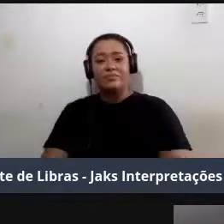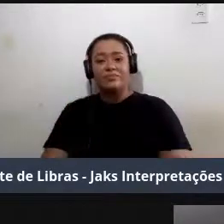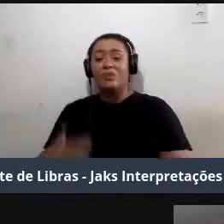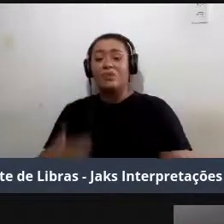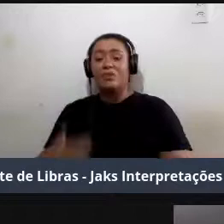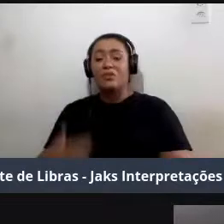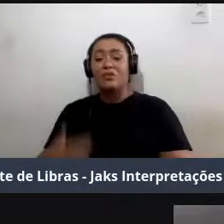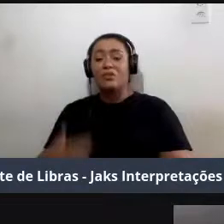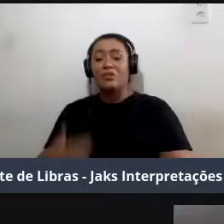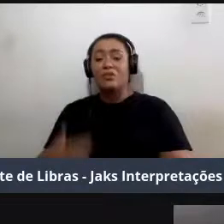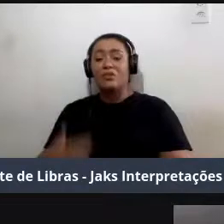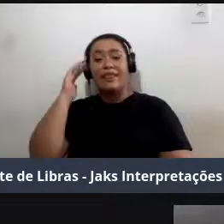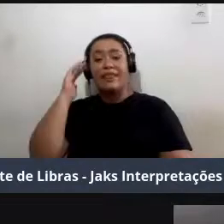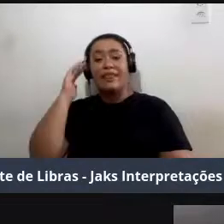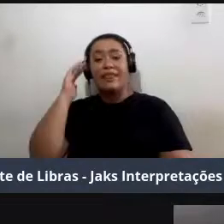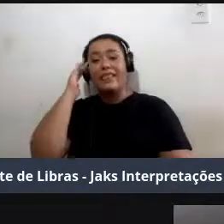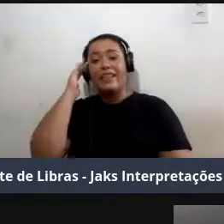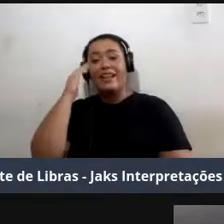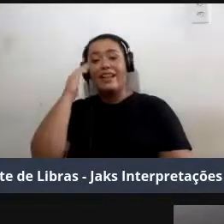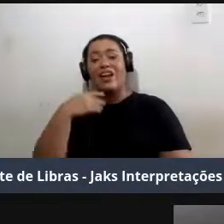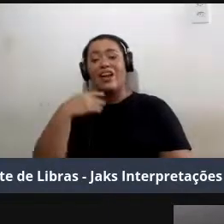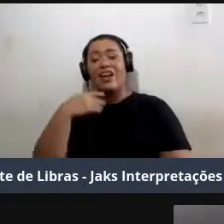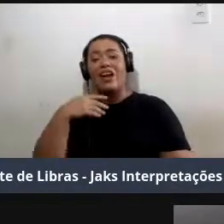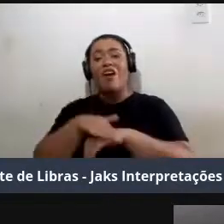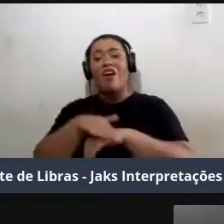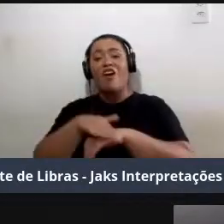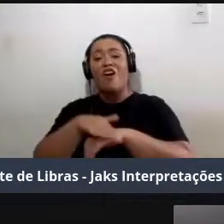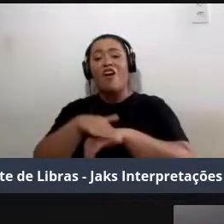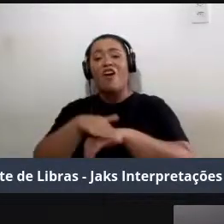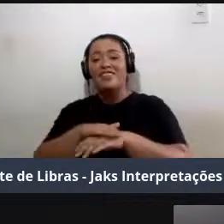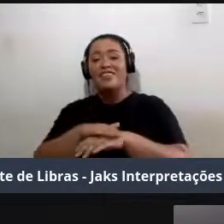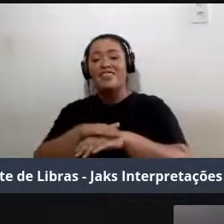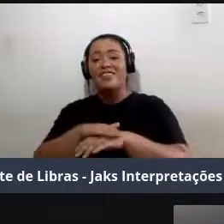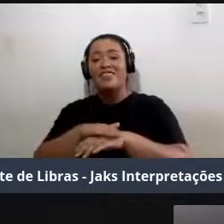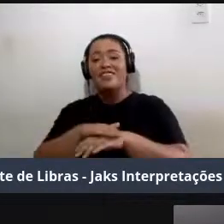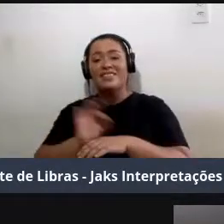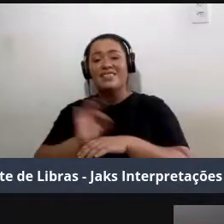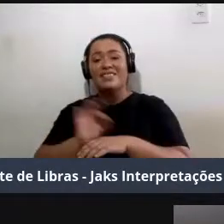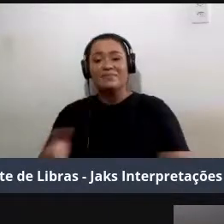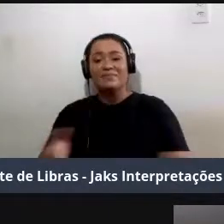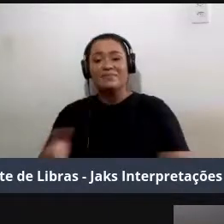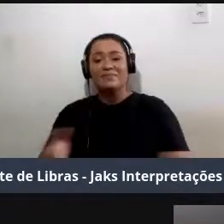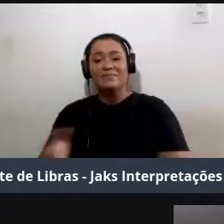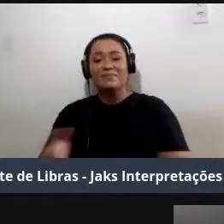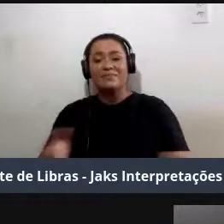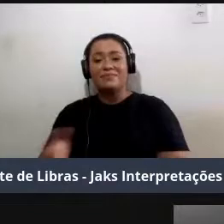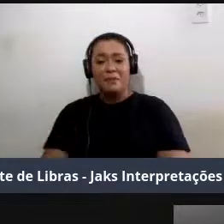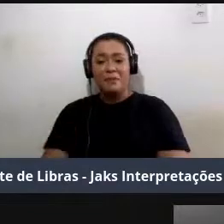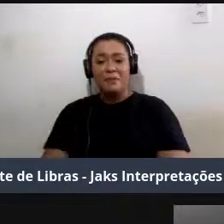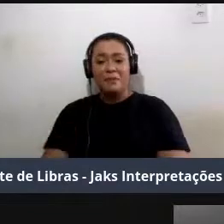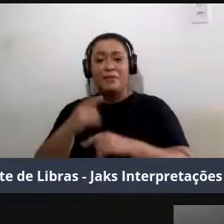Mas a gente está ouvindo vocês agora, viu? Está dando para ouvir. E está dando para ver vocês também.